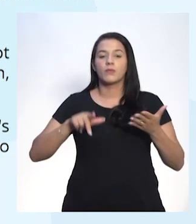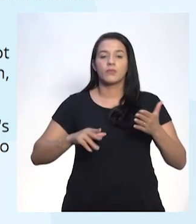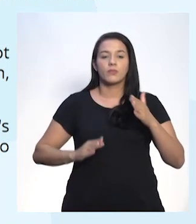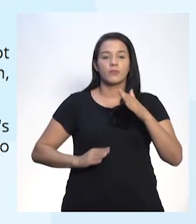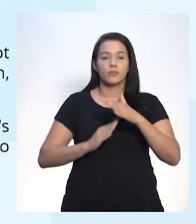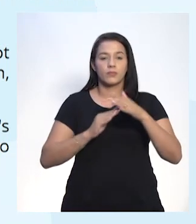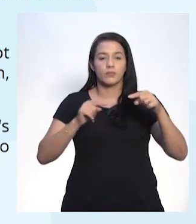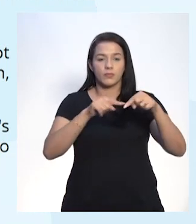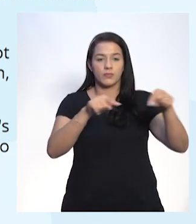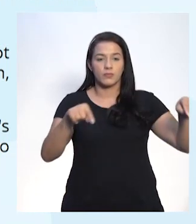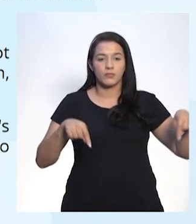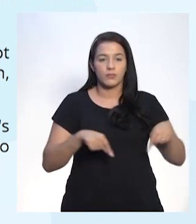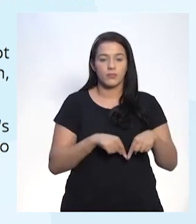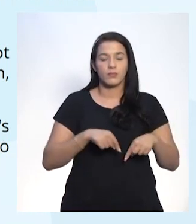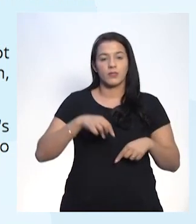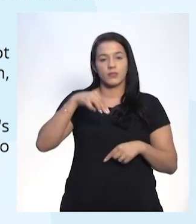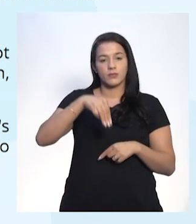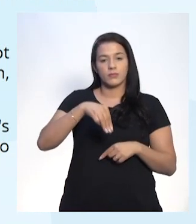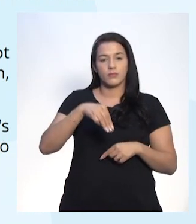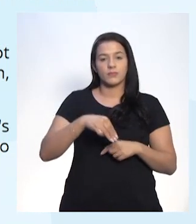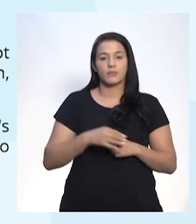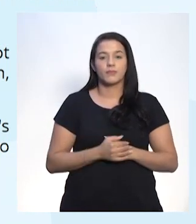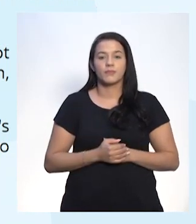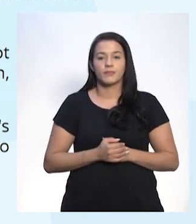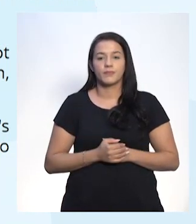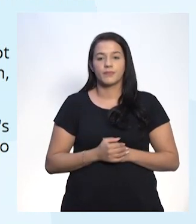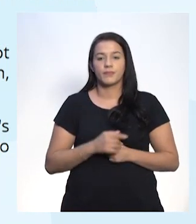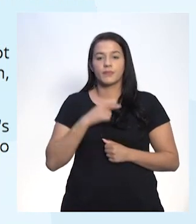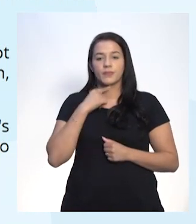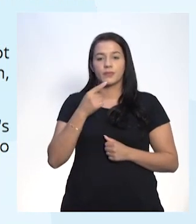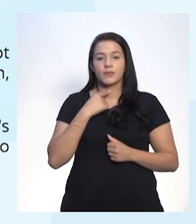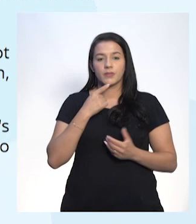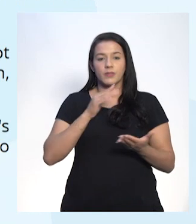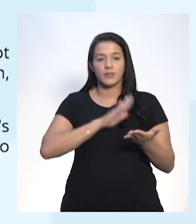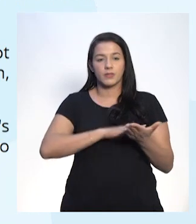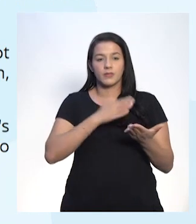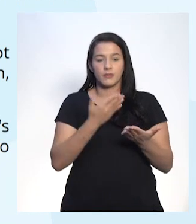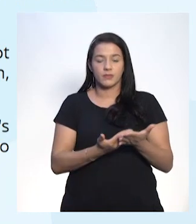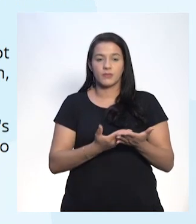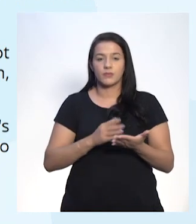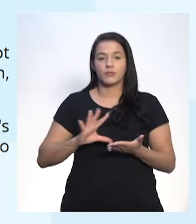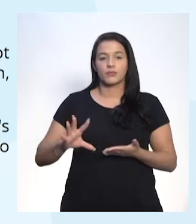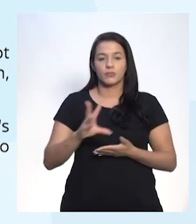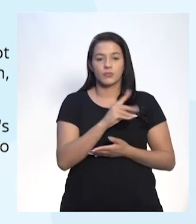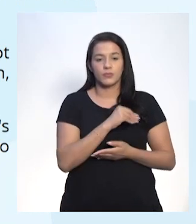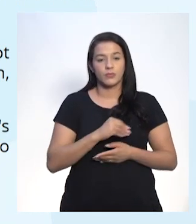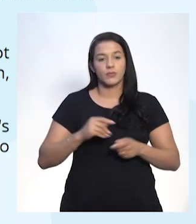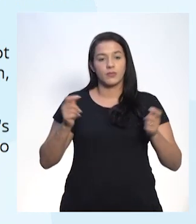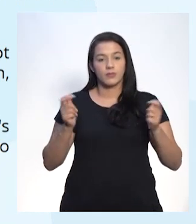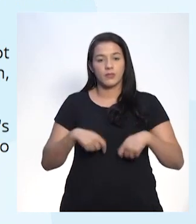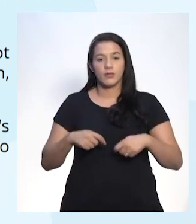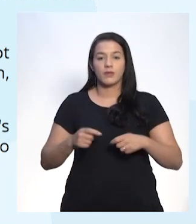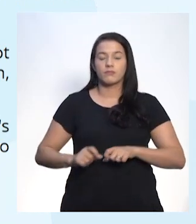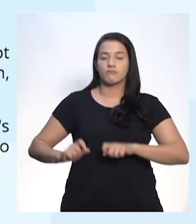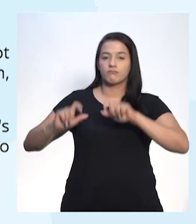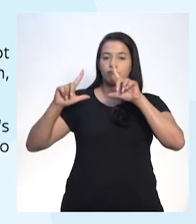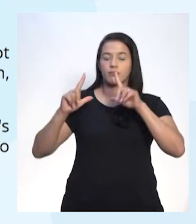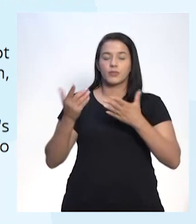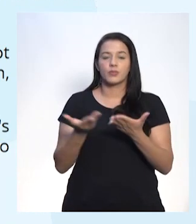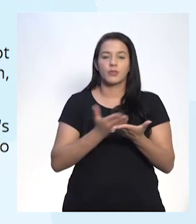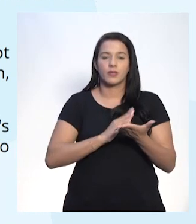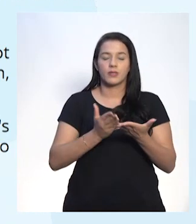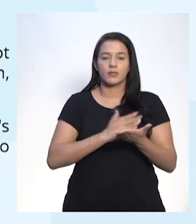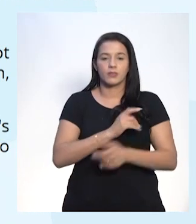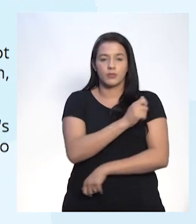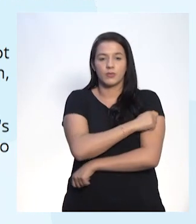metro quadrado, é isso que você está lendo? Isso, tá. Não vai dar tempo da gente fazer a tradução inteira então para vocês, mas esse material está lá no caderno do